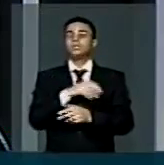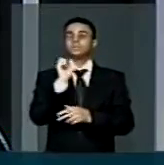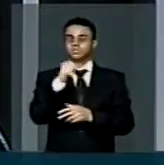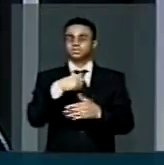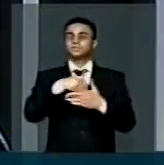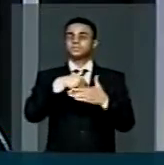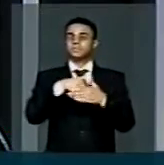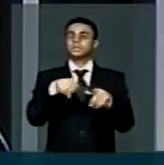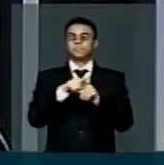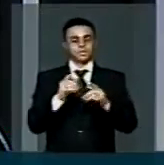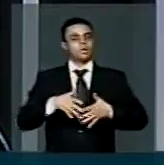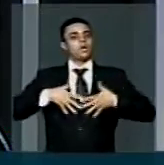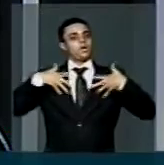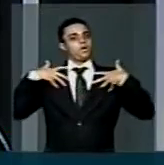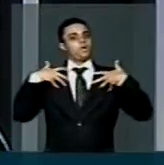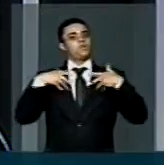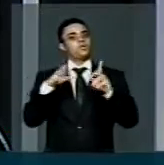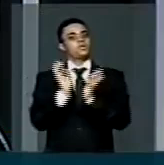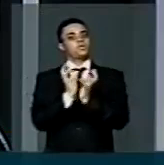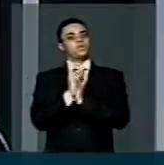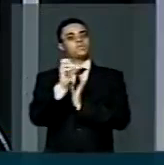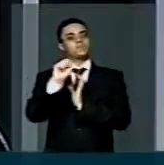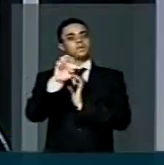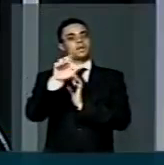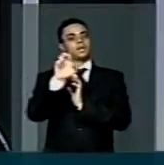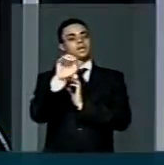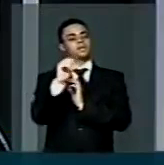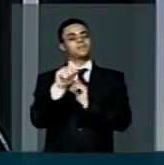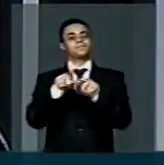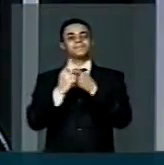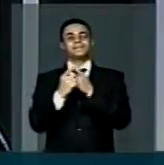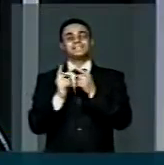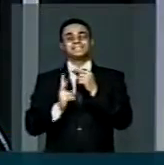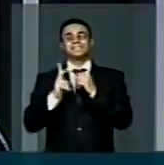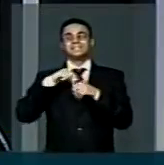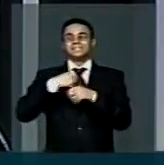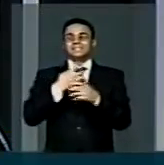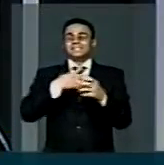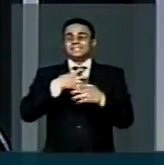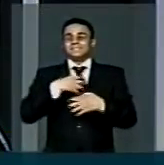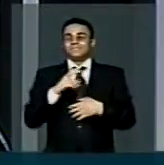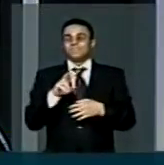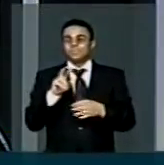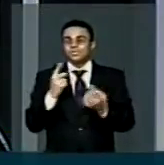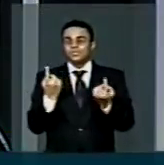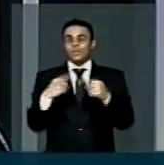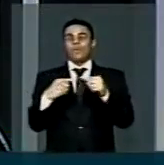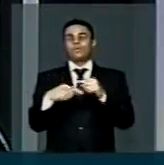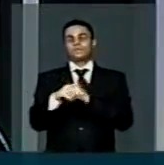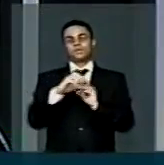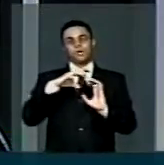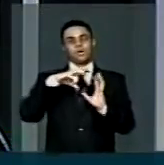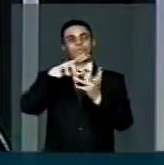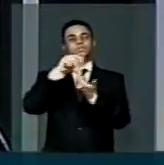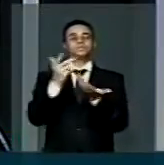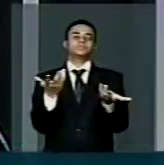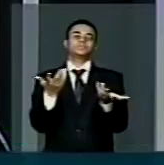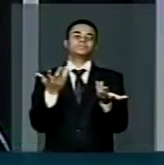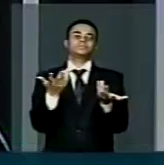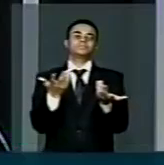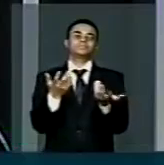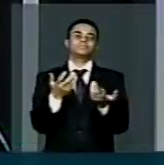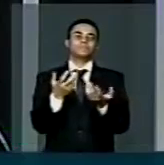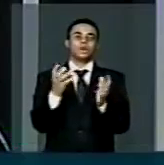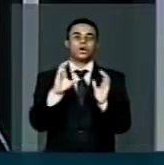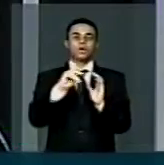seleção, cada vez mais gente tenha sentimento contraditório em relação ao Mundial, que começa agora em junho. A gente não sabe mais